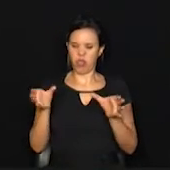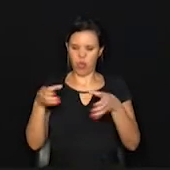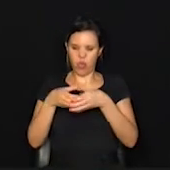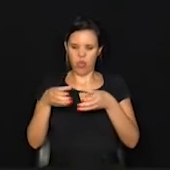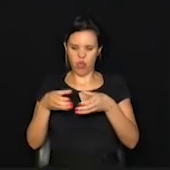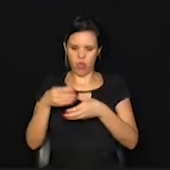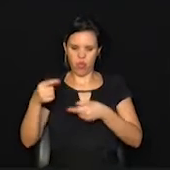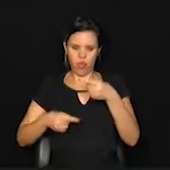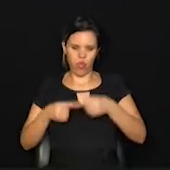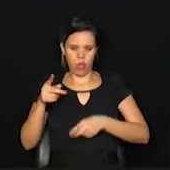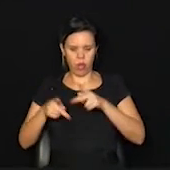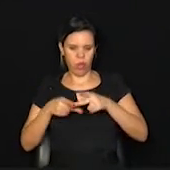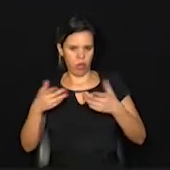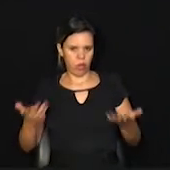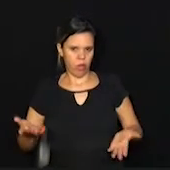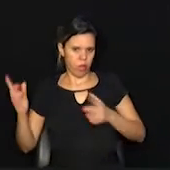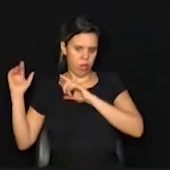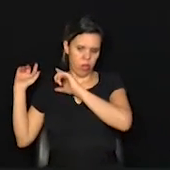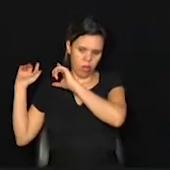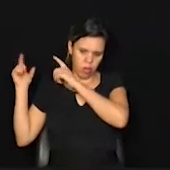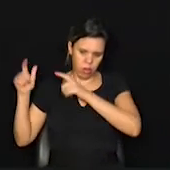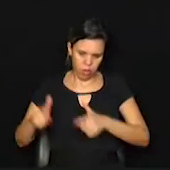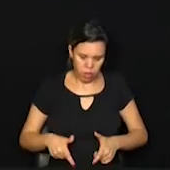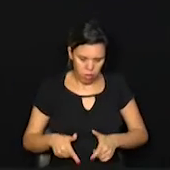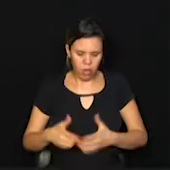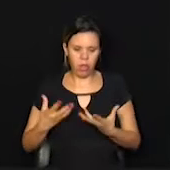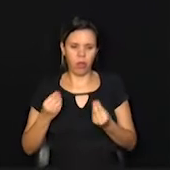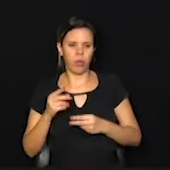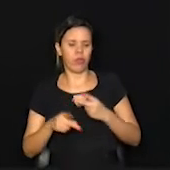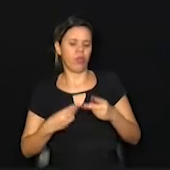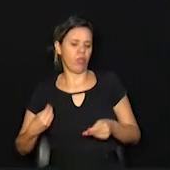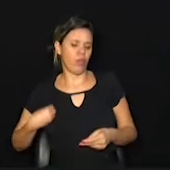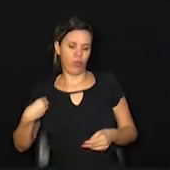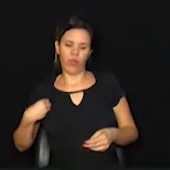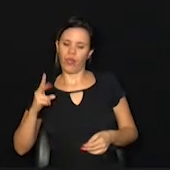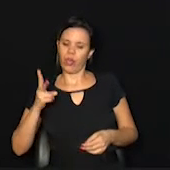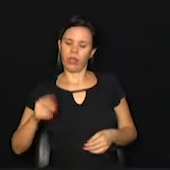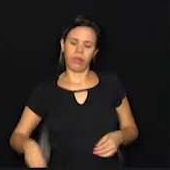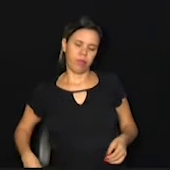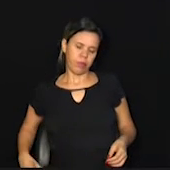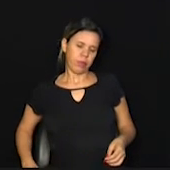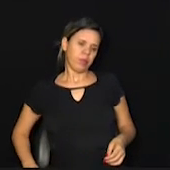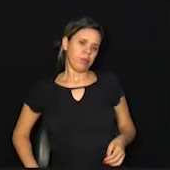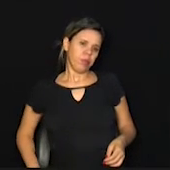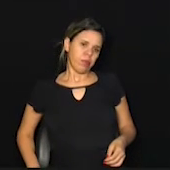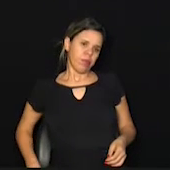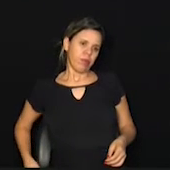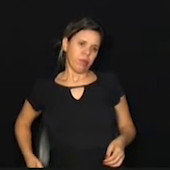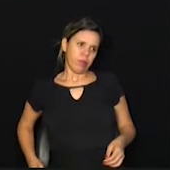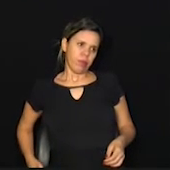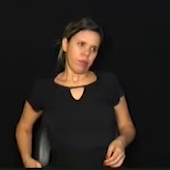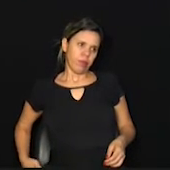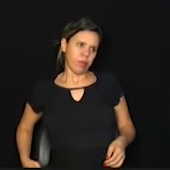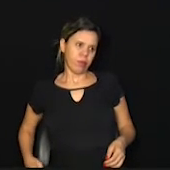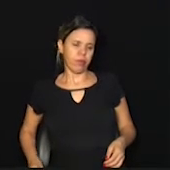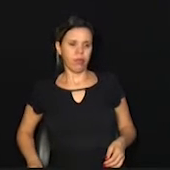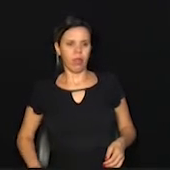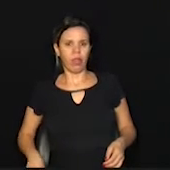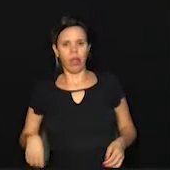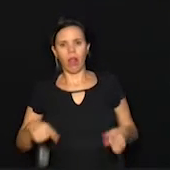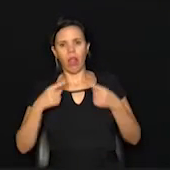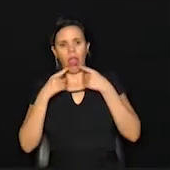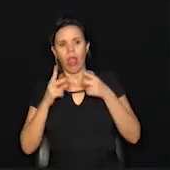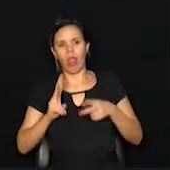ou seja para os políticos tradicionais para muitos a vida continuou entendeu ele continuava aquele remi remi